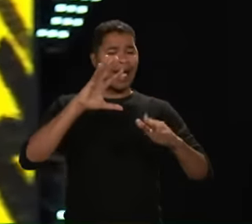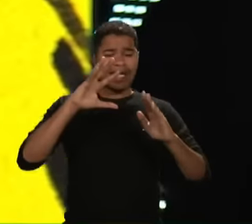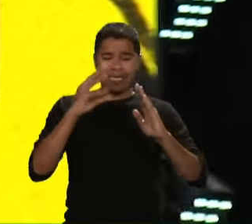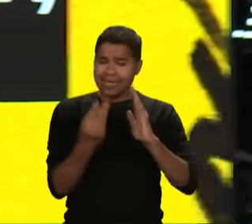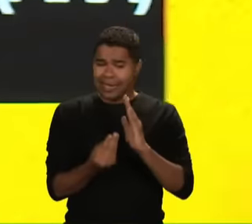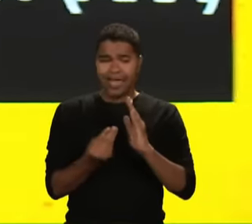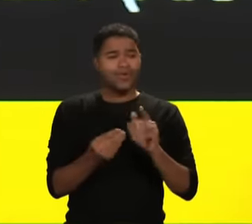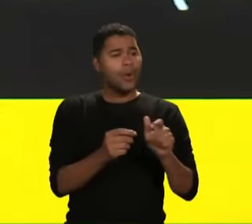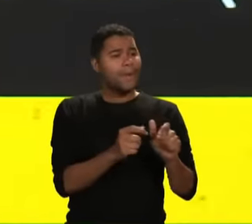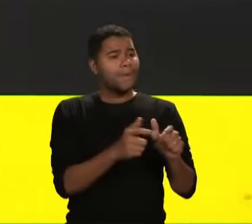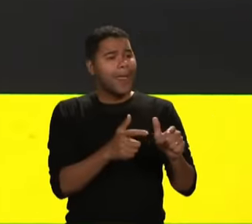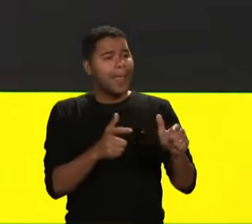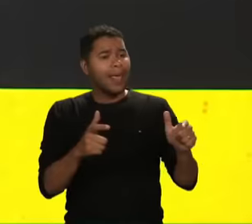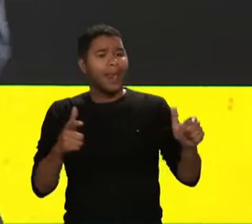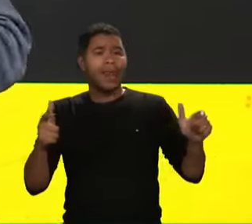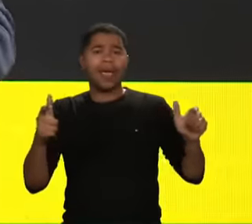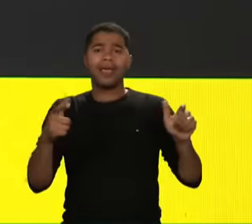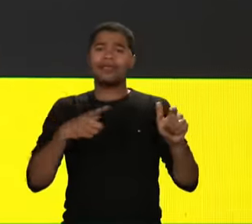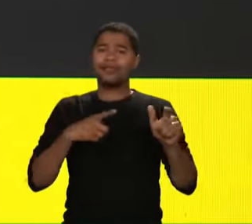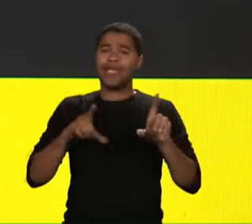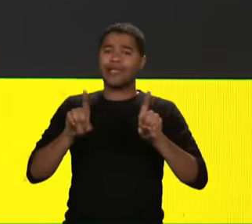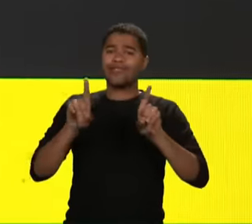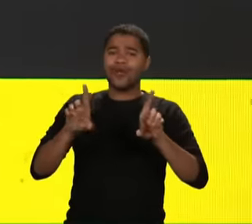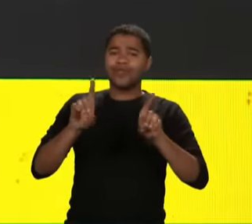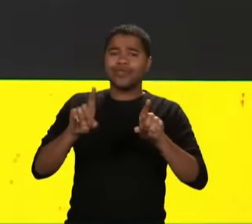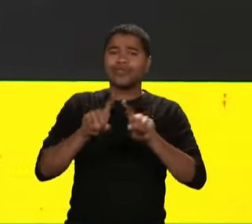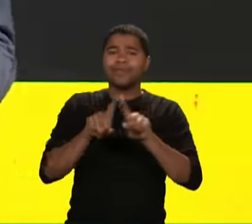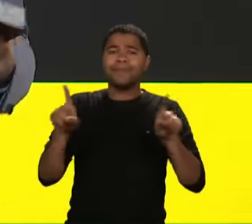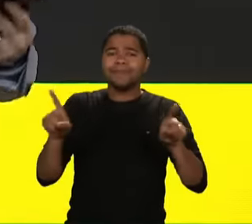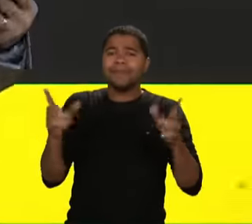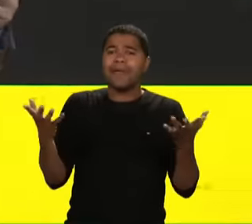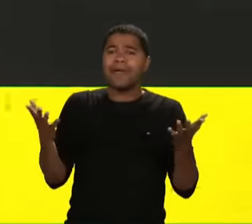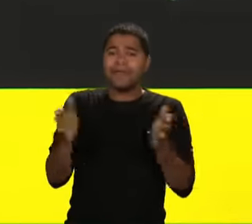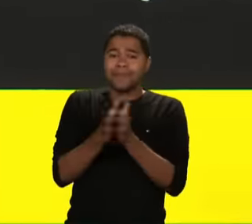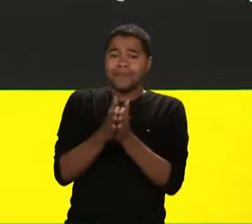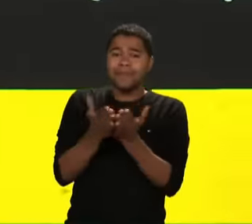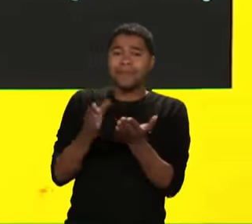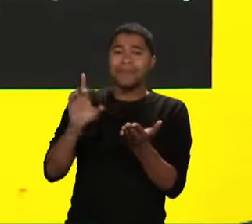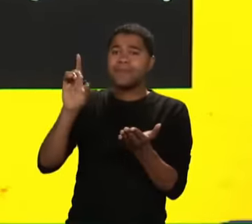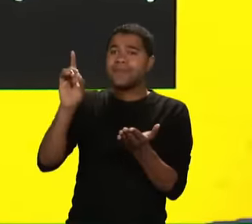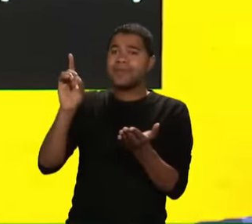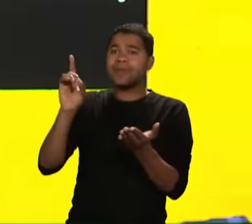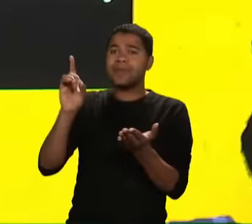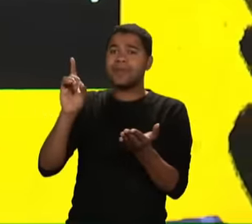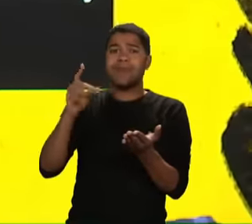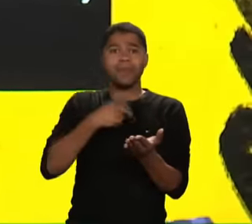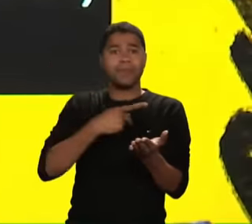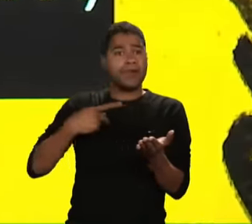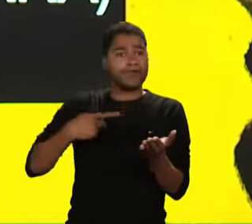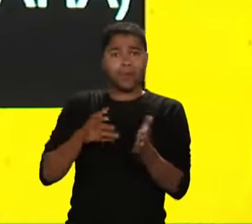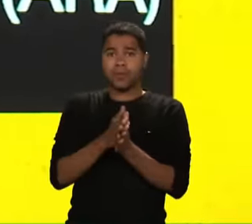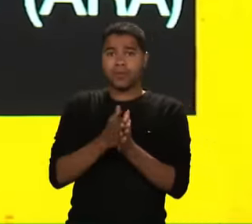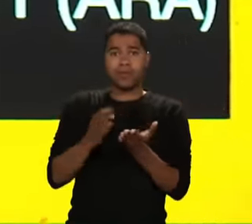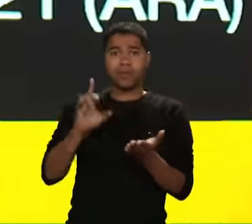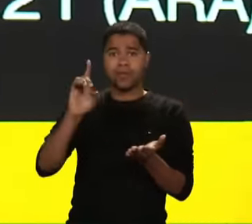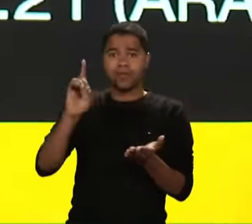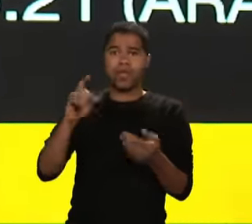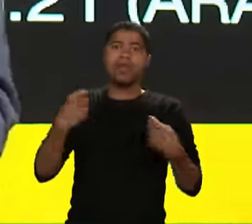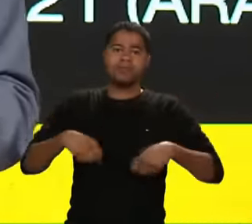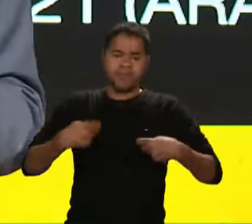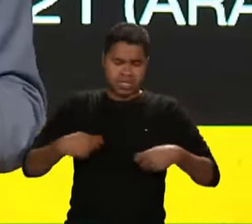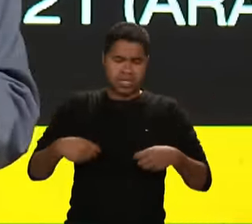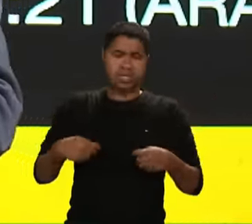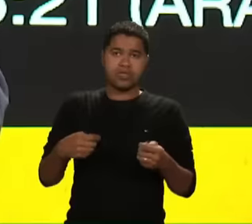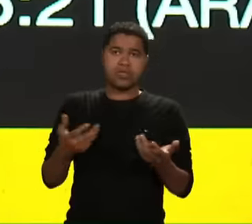fico preocupado muitas vezes, porque as pessoas não têm nem mais Bíblia, pastores sem Bíblia, não é que tem que ter Bíblia